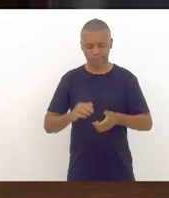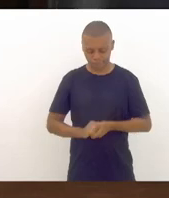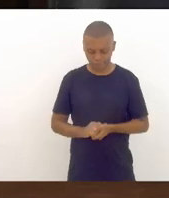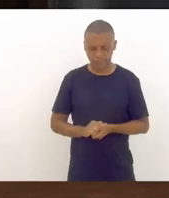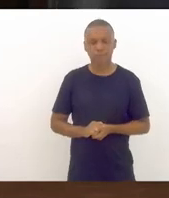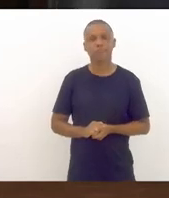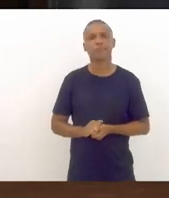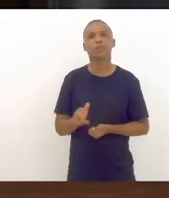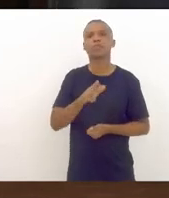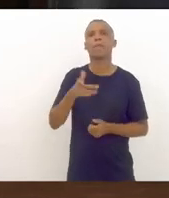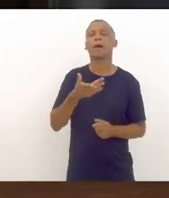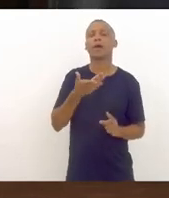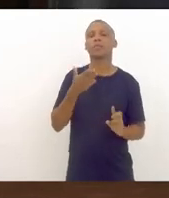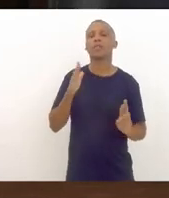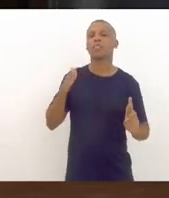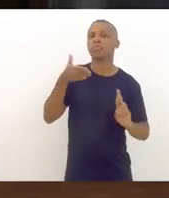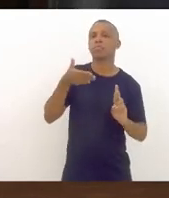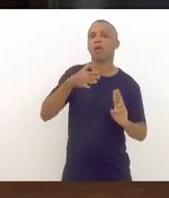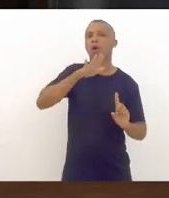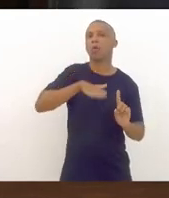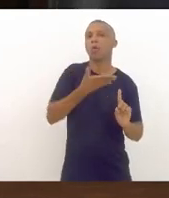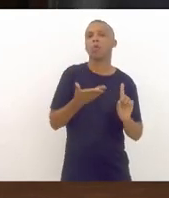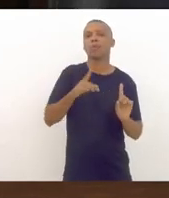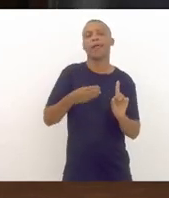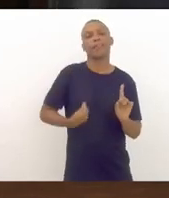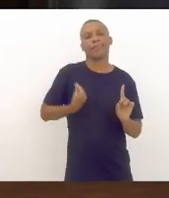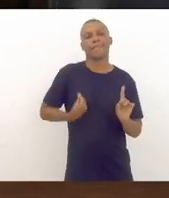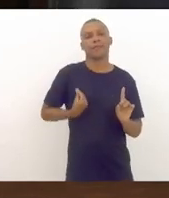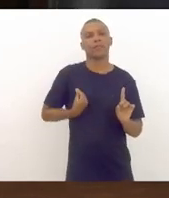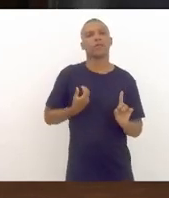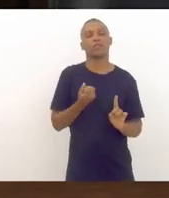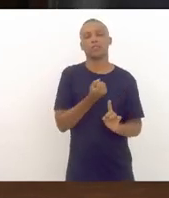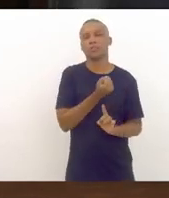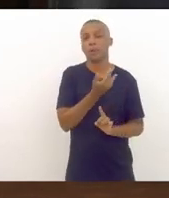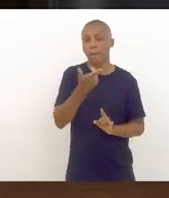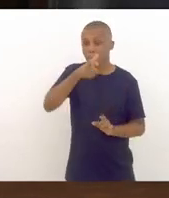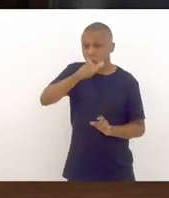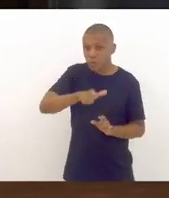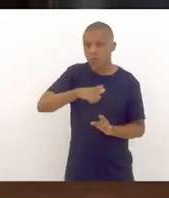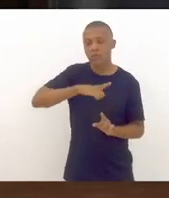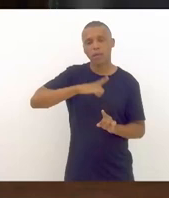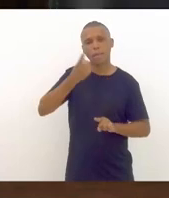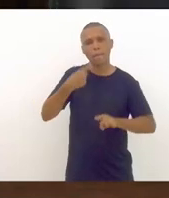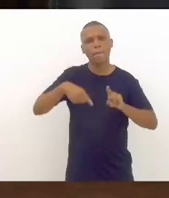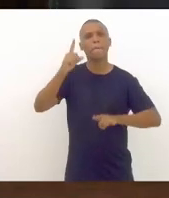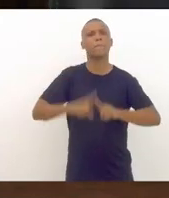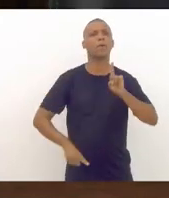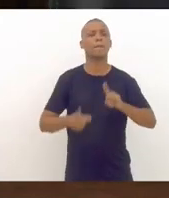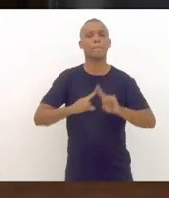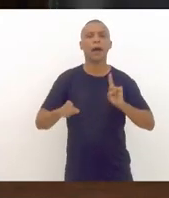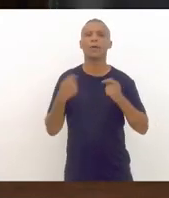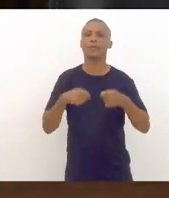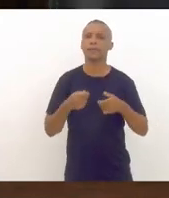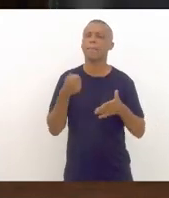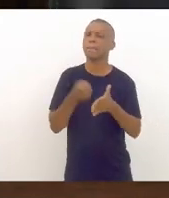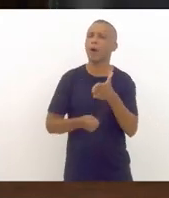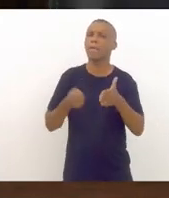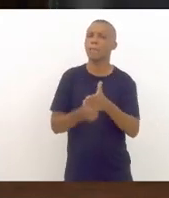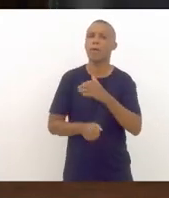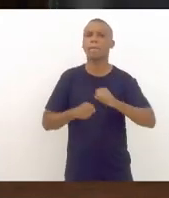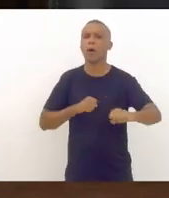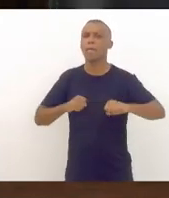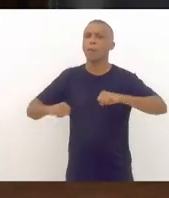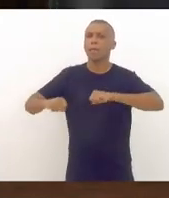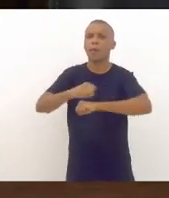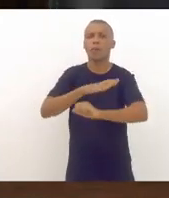a vida de um ídolo, a vida de alguém de sucesso, mas alguém que tem que enfrentar um luto